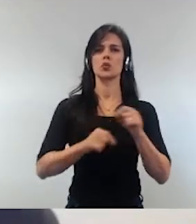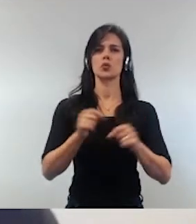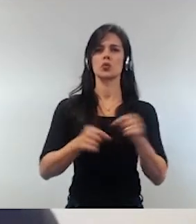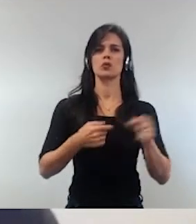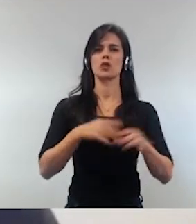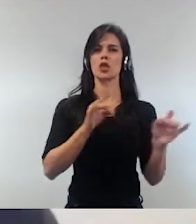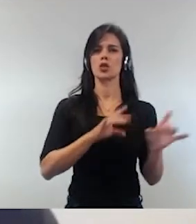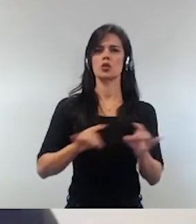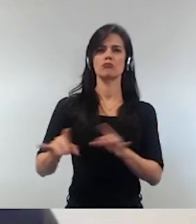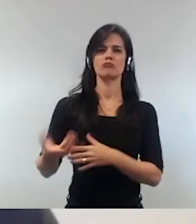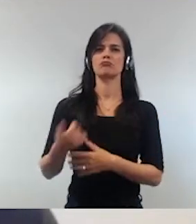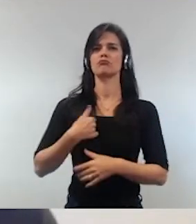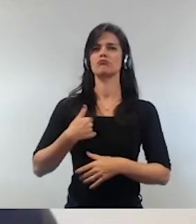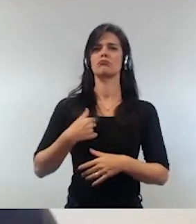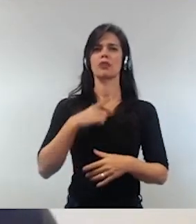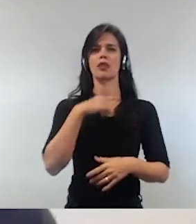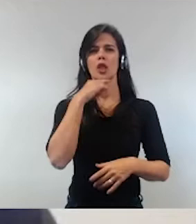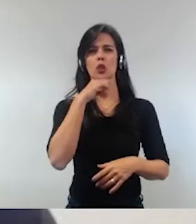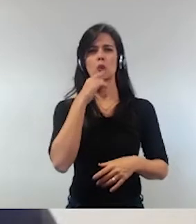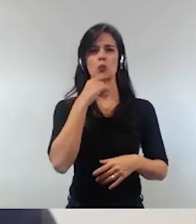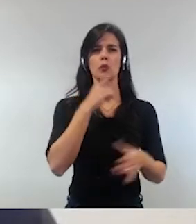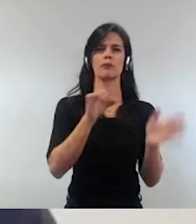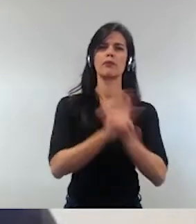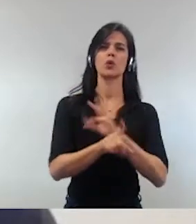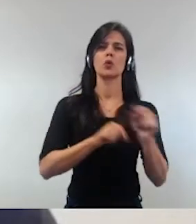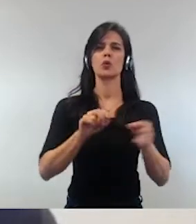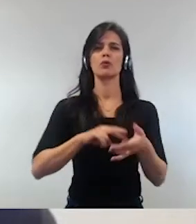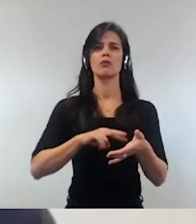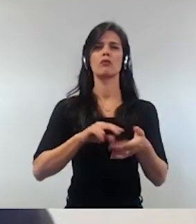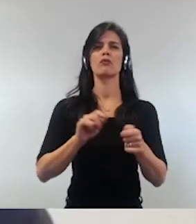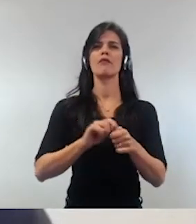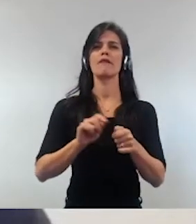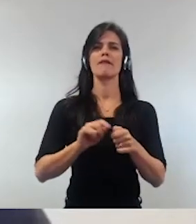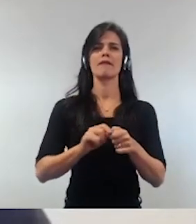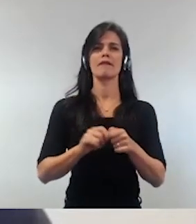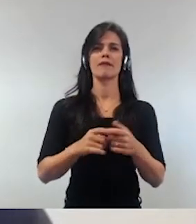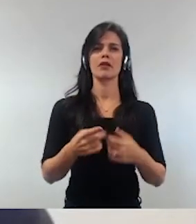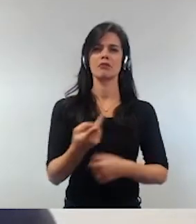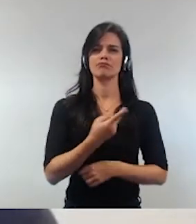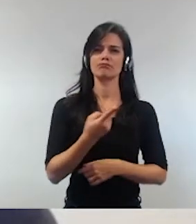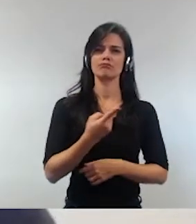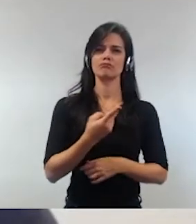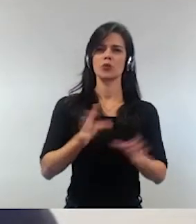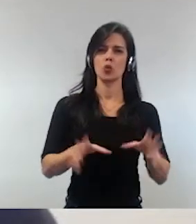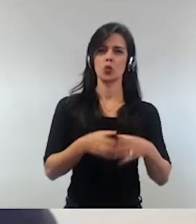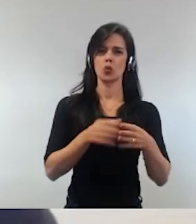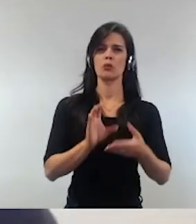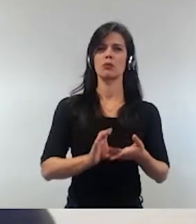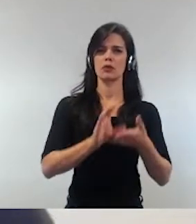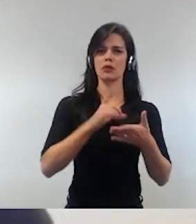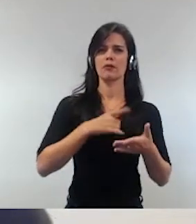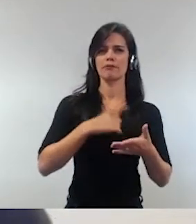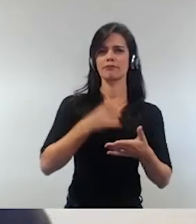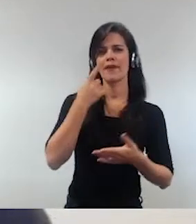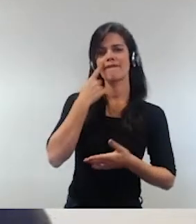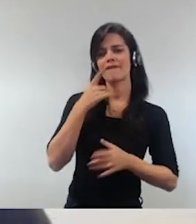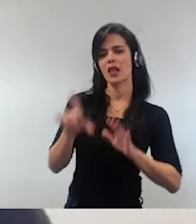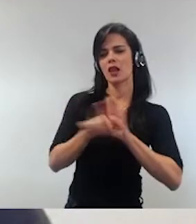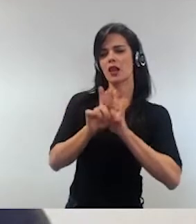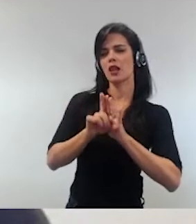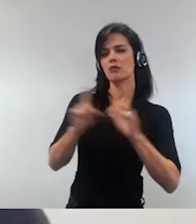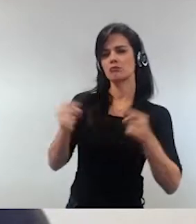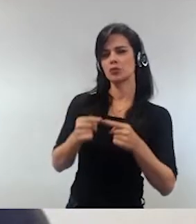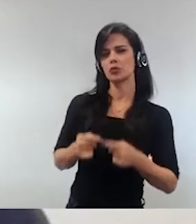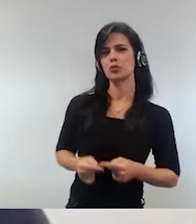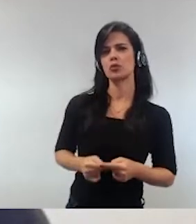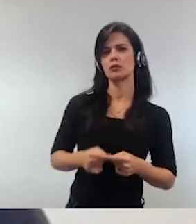Frequentemente eu recebo esse tipo de indagação. E a gente tem feito um acompanhamento sistemático dessas medidas legais. Né? A